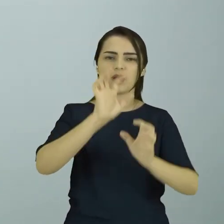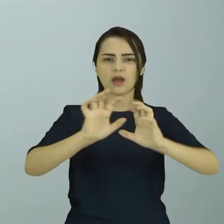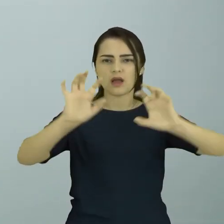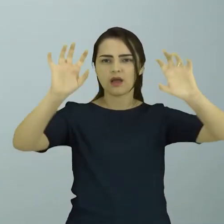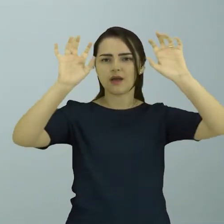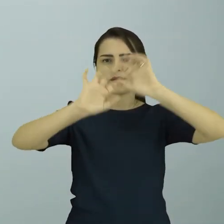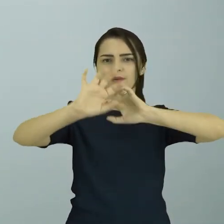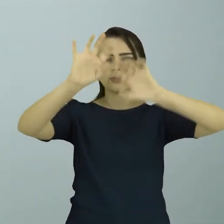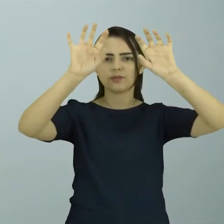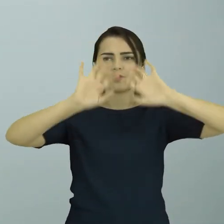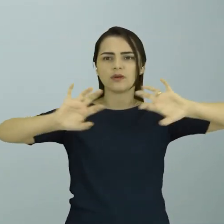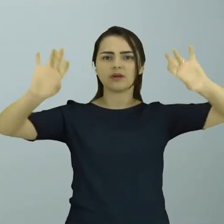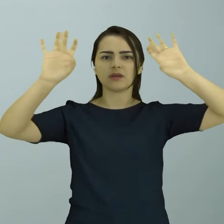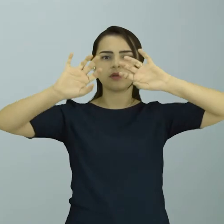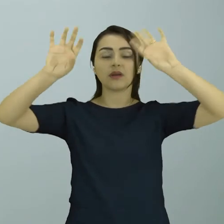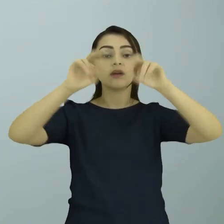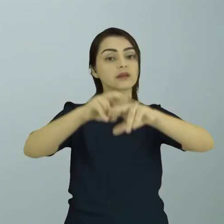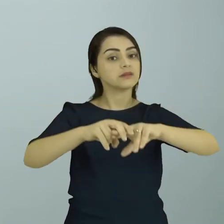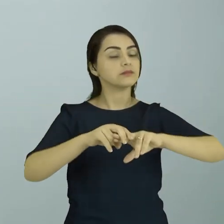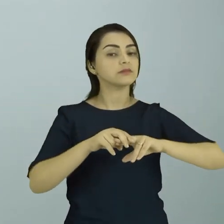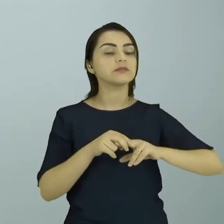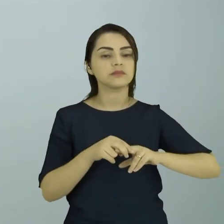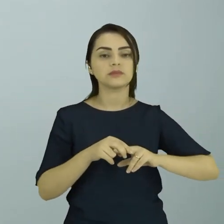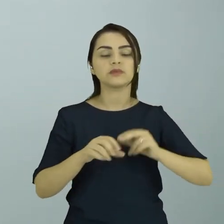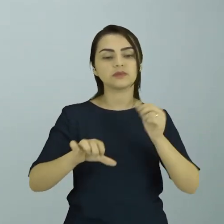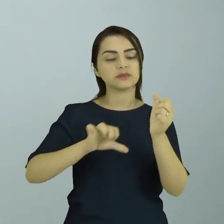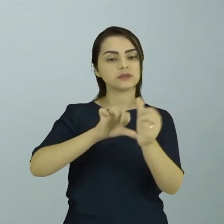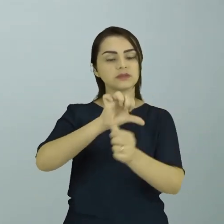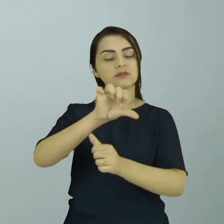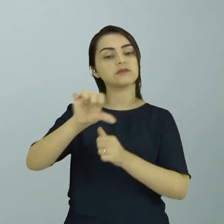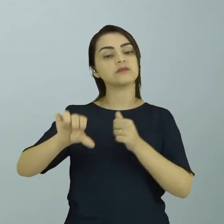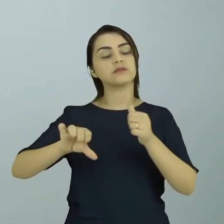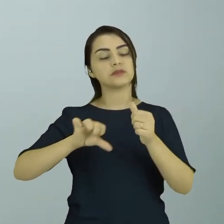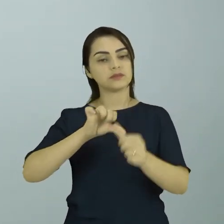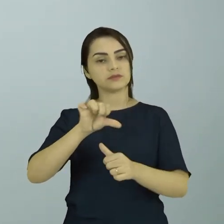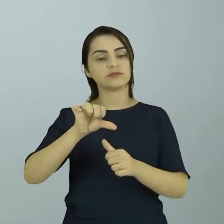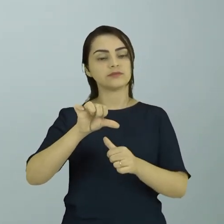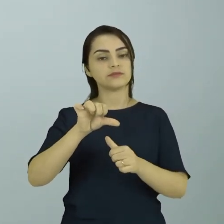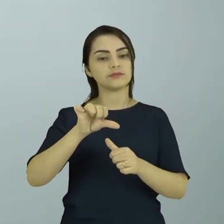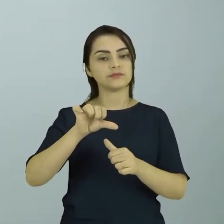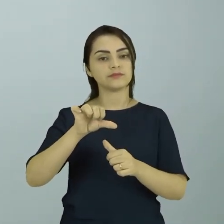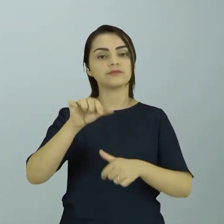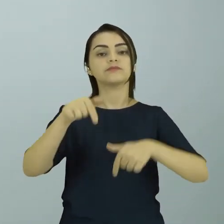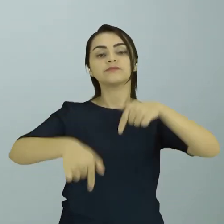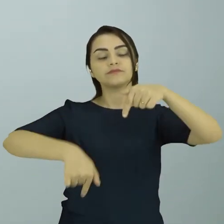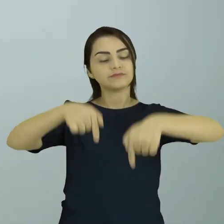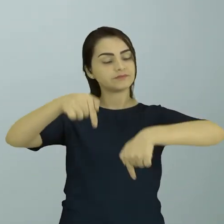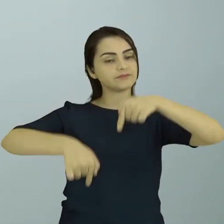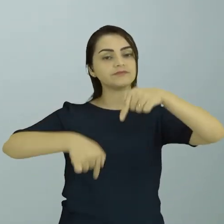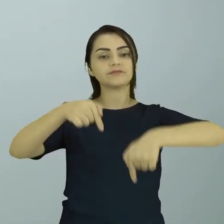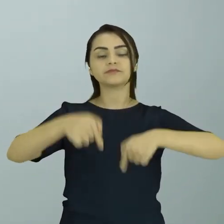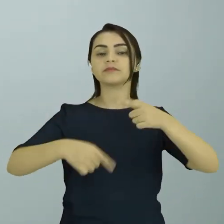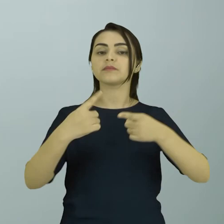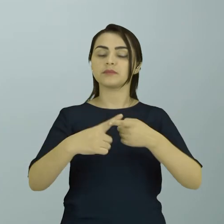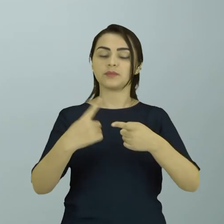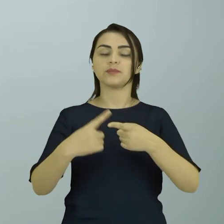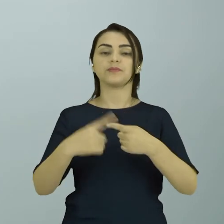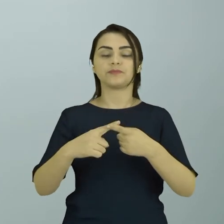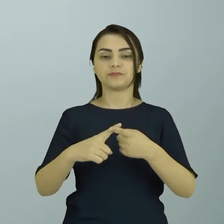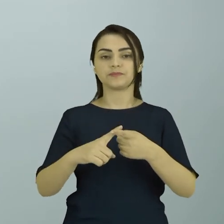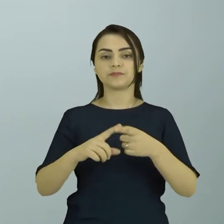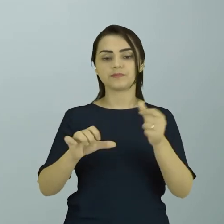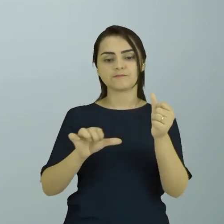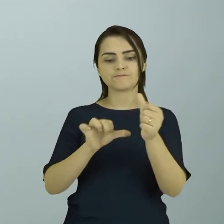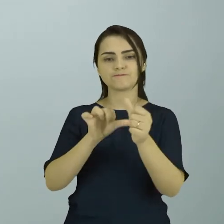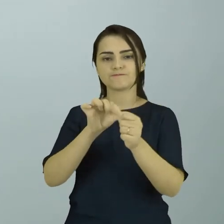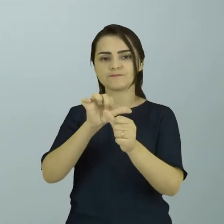gás. Por isso que essa transformação é uma transformação química, porque há